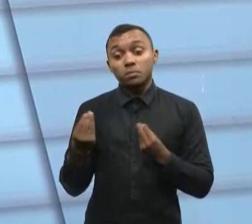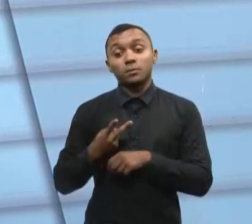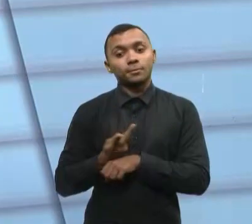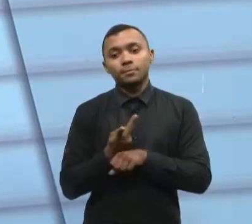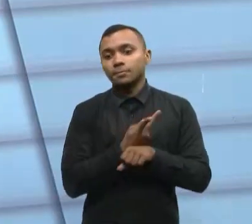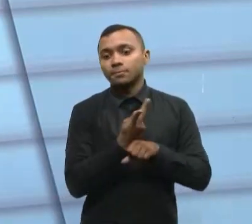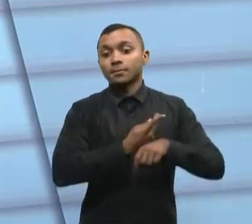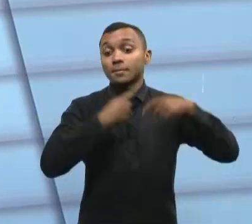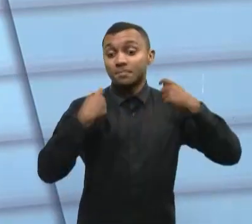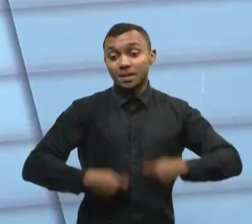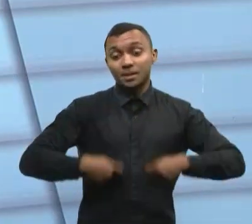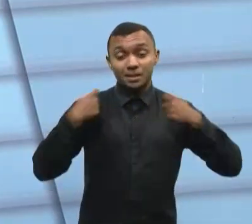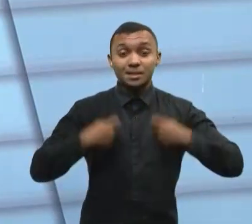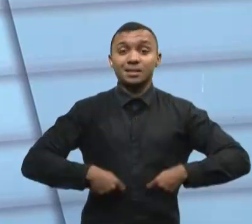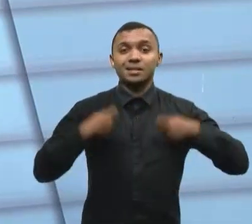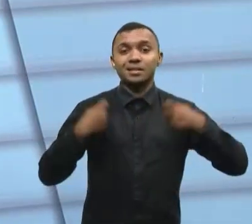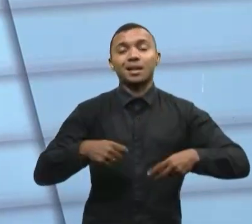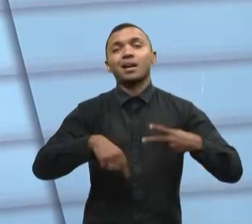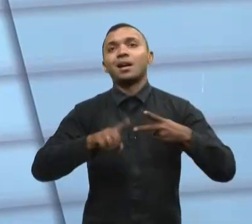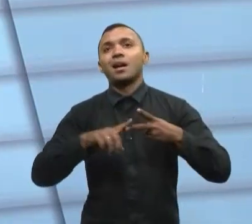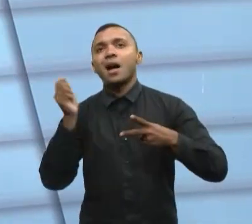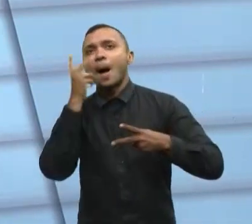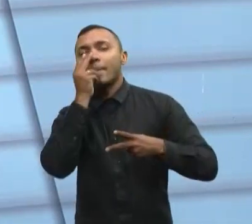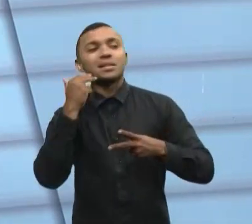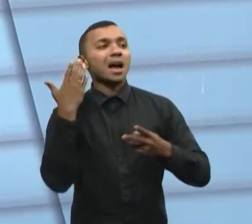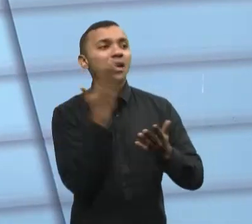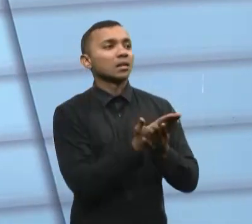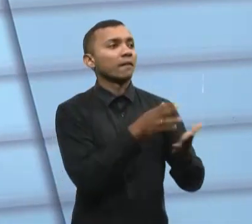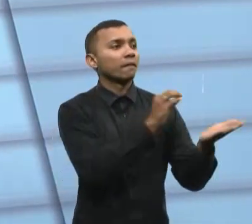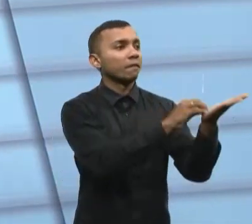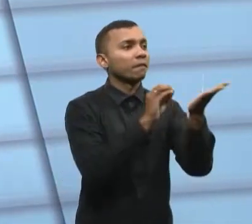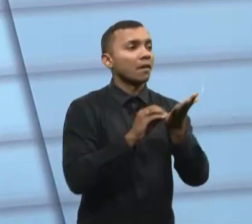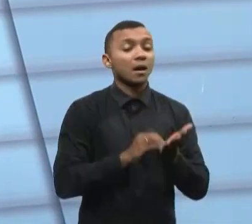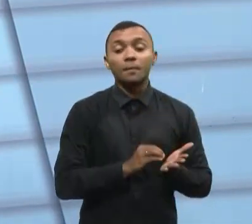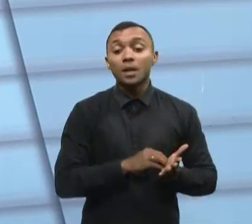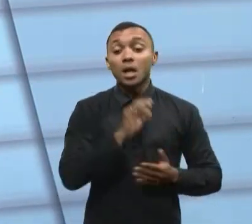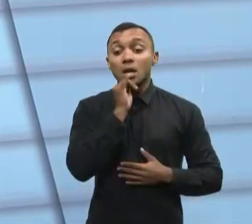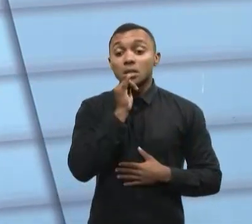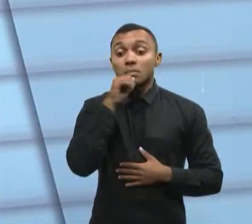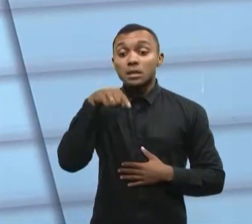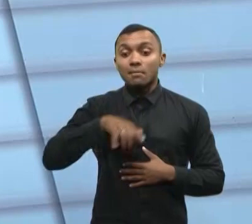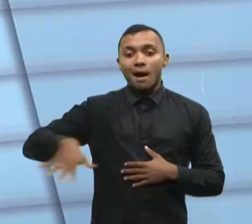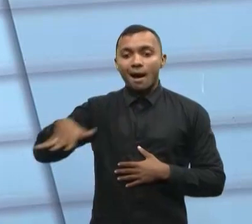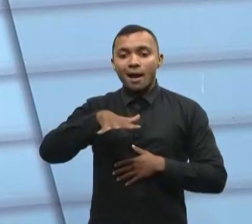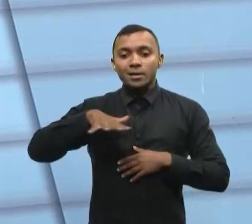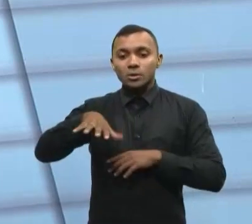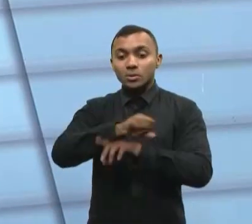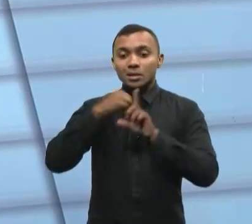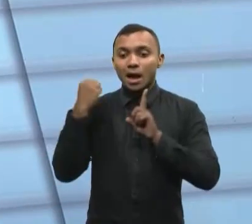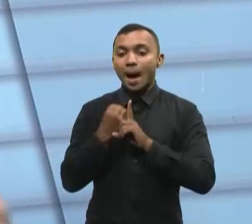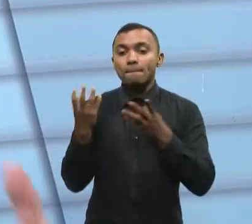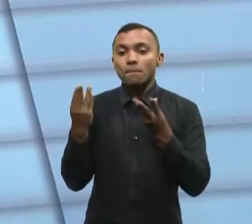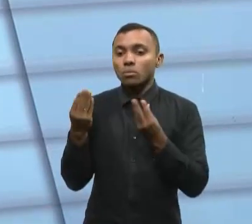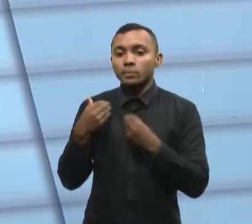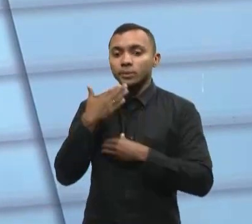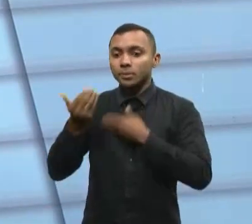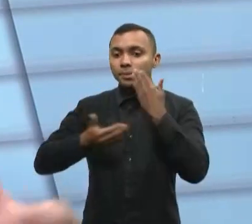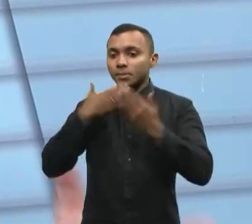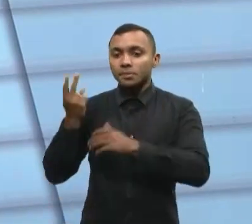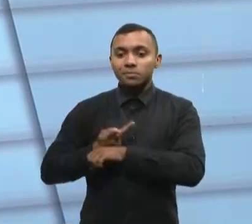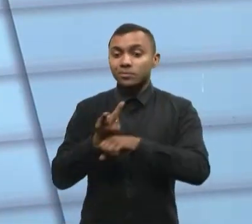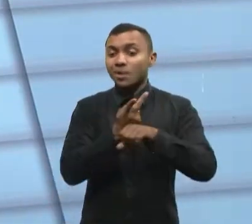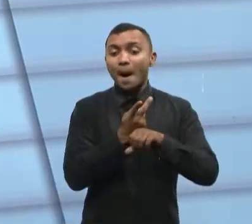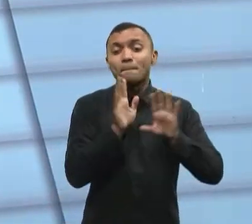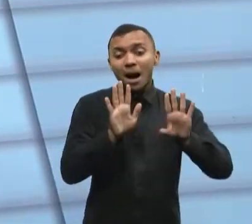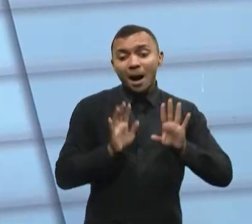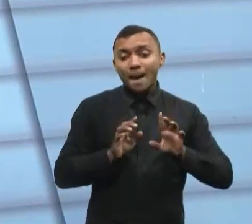infelizmente, por outro, não está sendo suprida. Então, tem uma demanda reprimida muito grande, né? Eu acho que ações como a que a